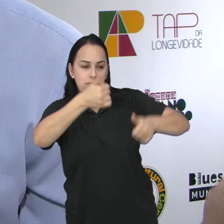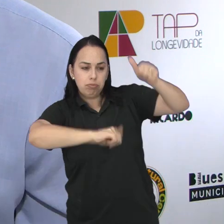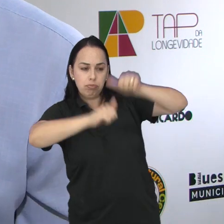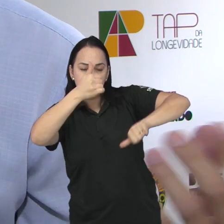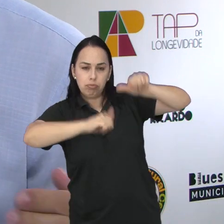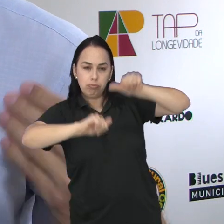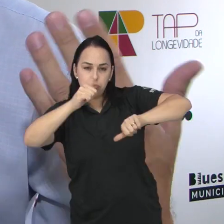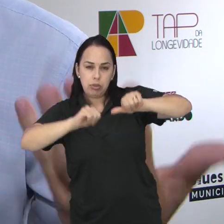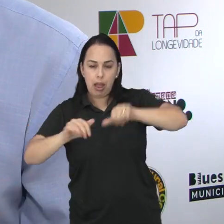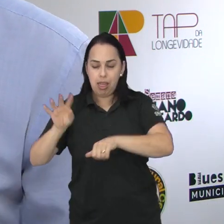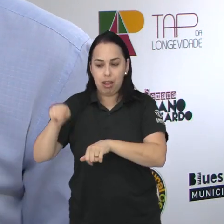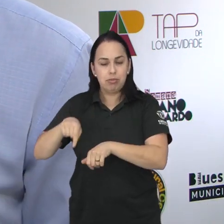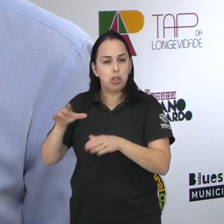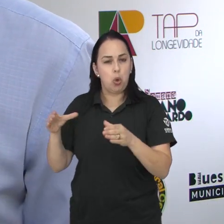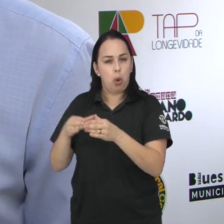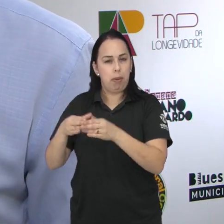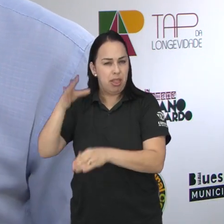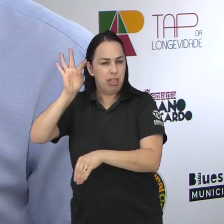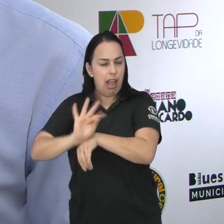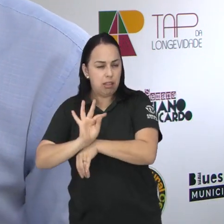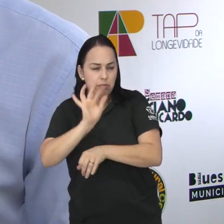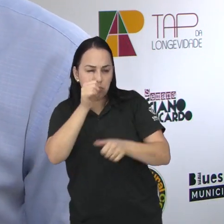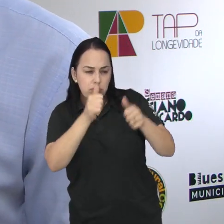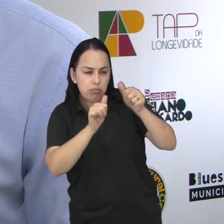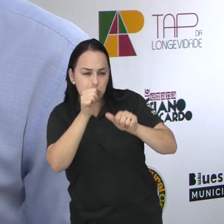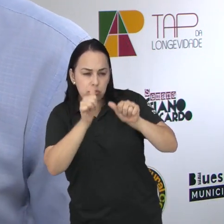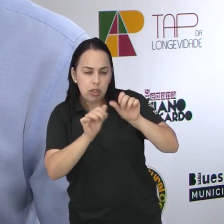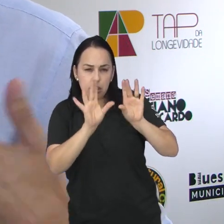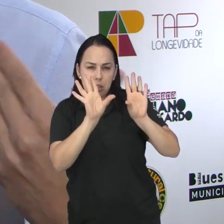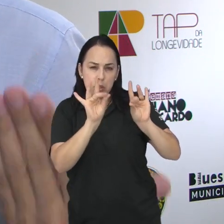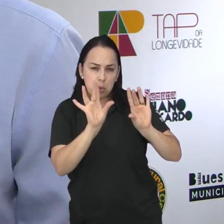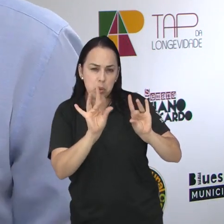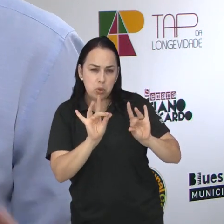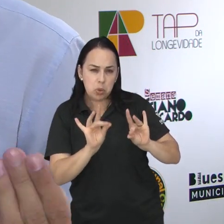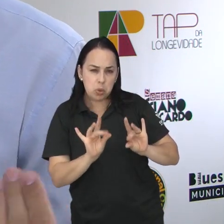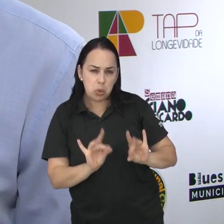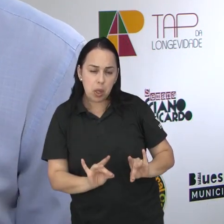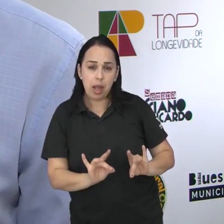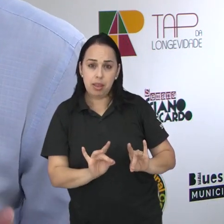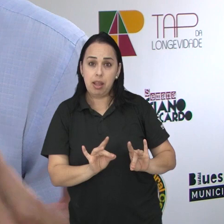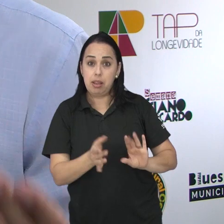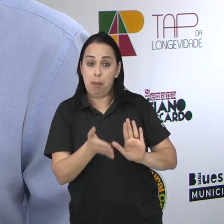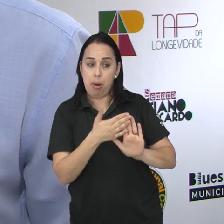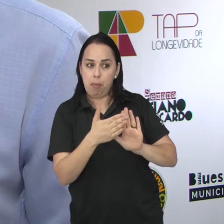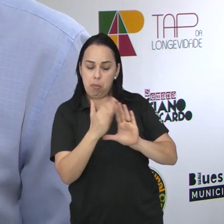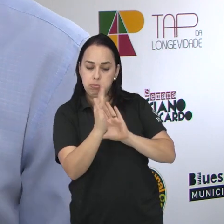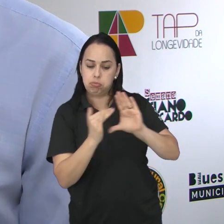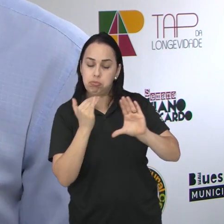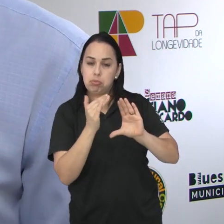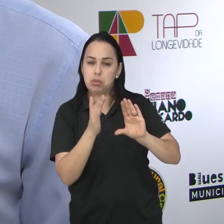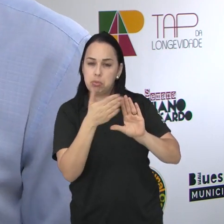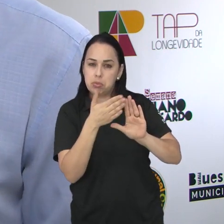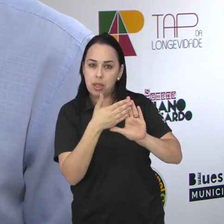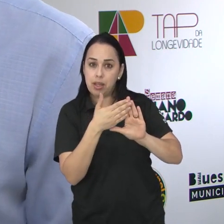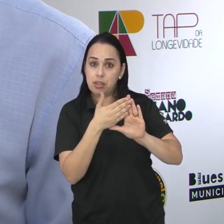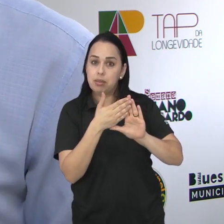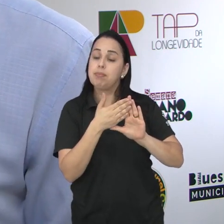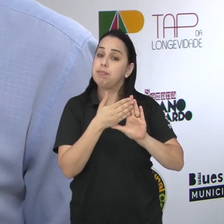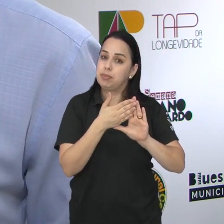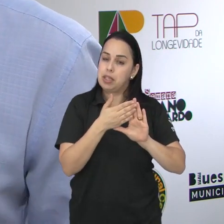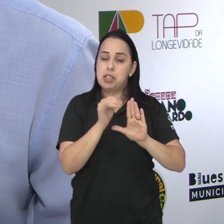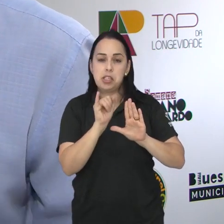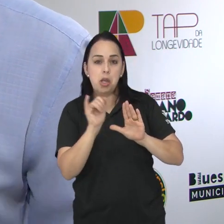e externa de técnicos avaliadores que vai fazer uma análise da pertinência dessa proposta para